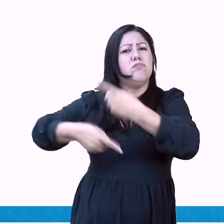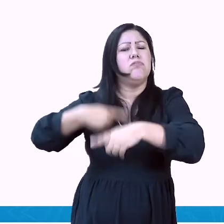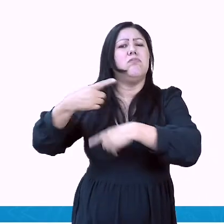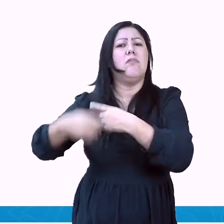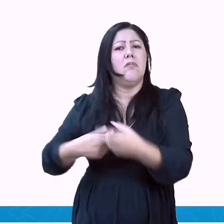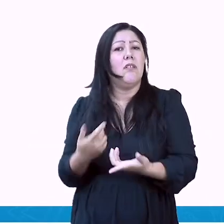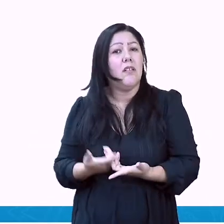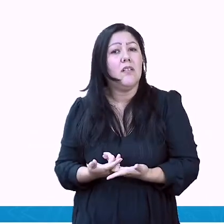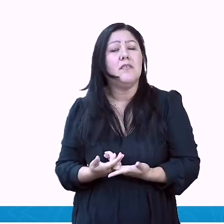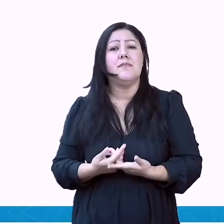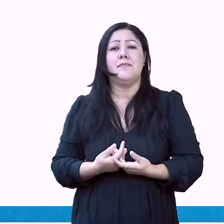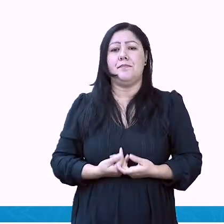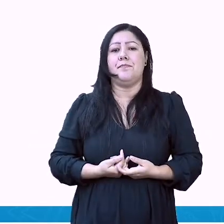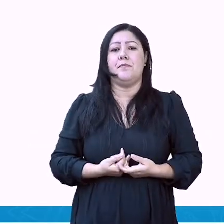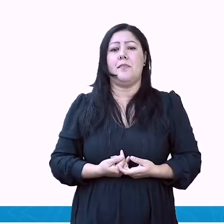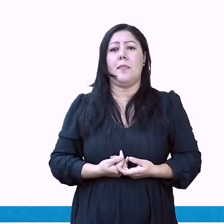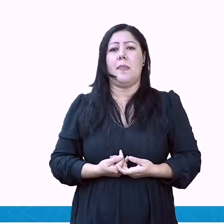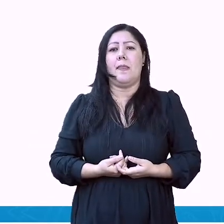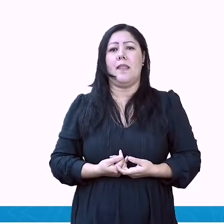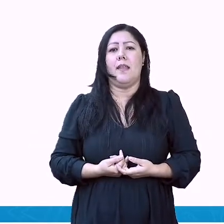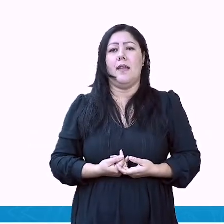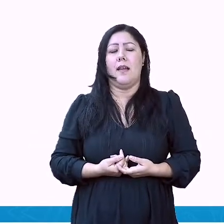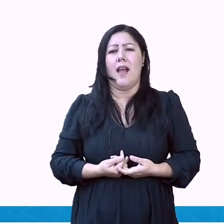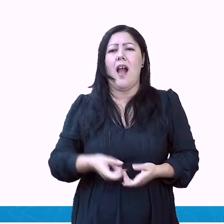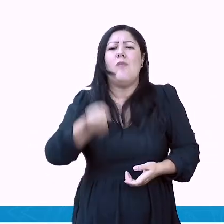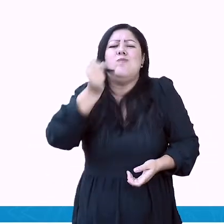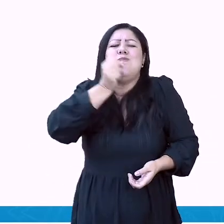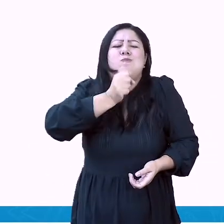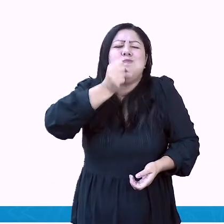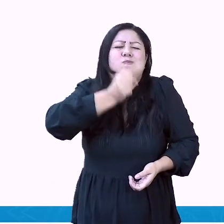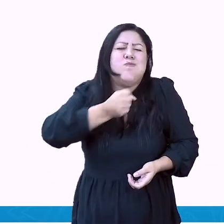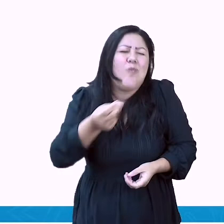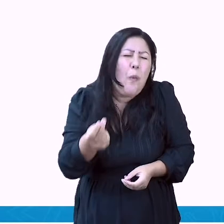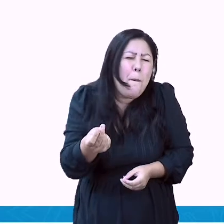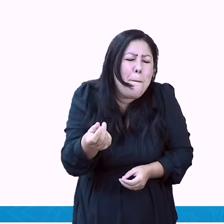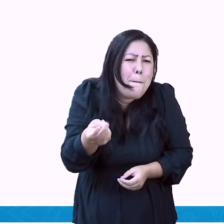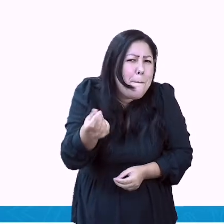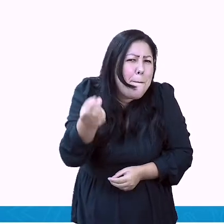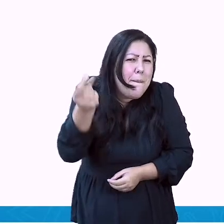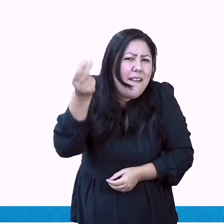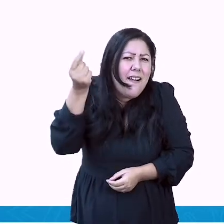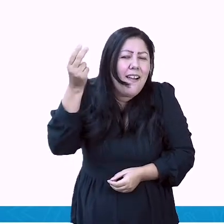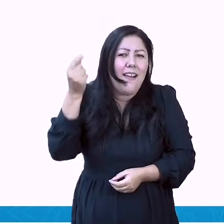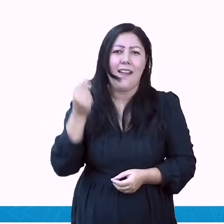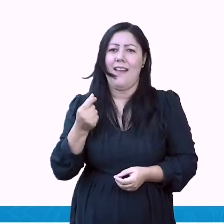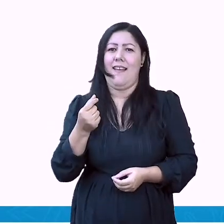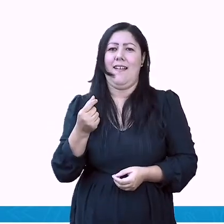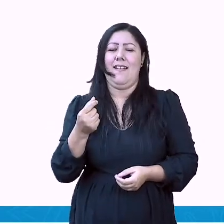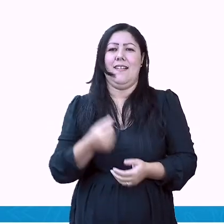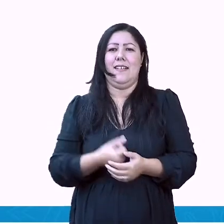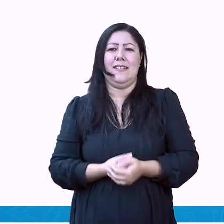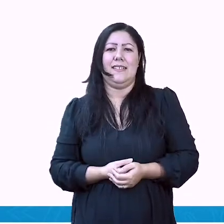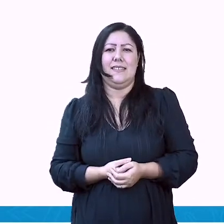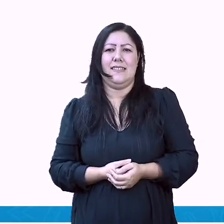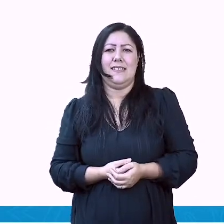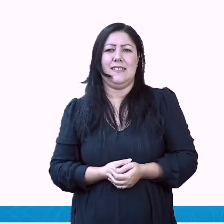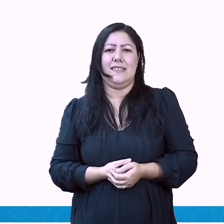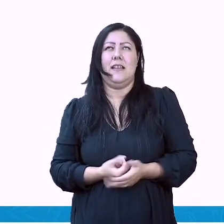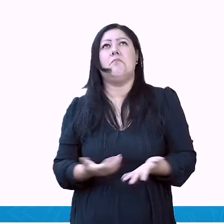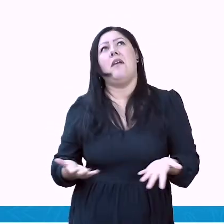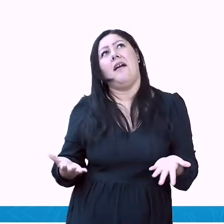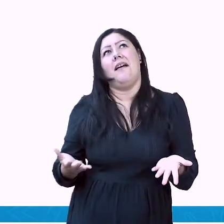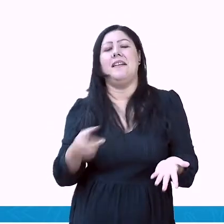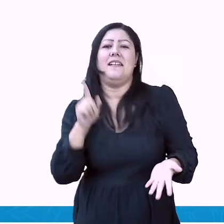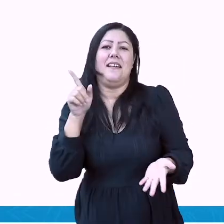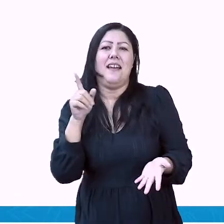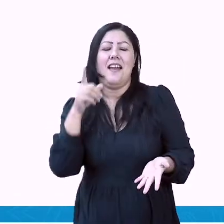Ok? E quando nós falamos é muito antigo, não é antigo de ter A Eliane já é antiga, a